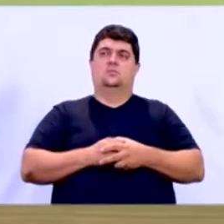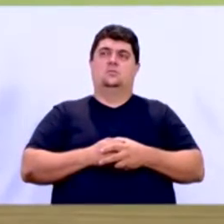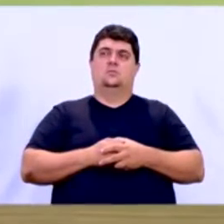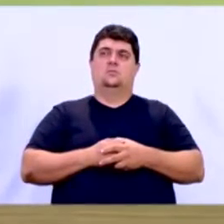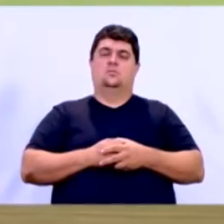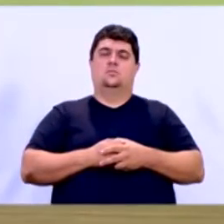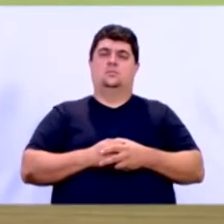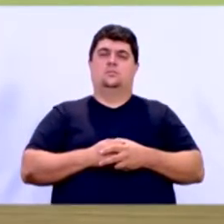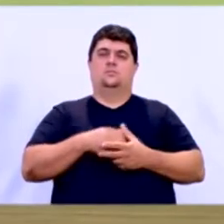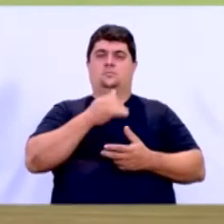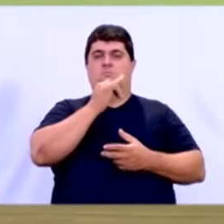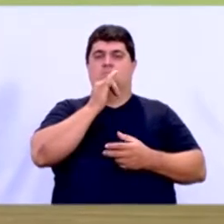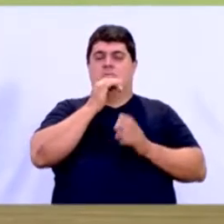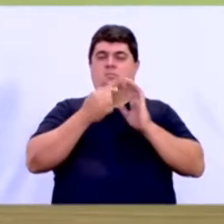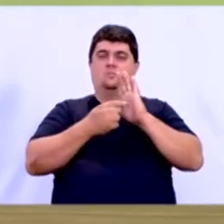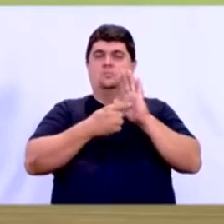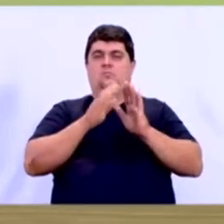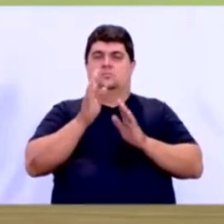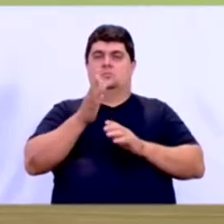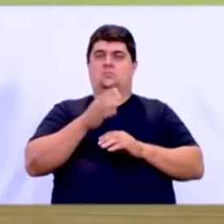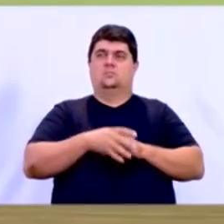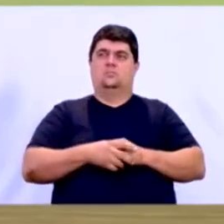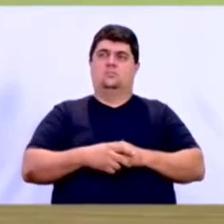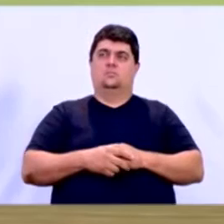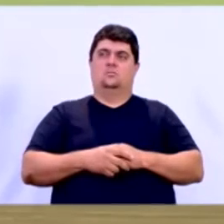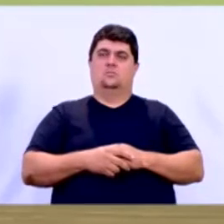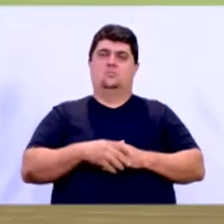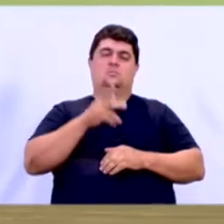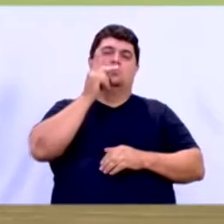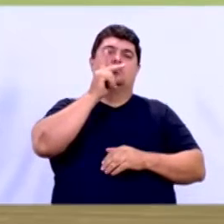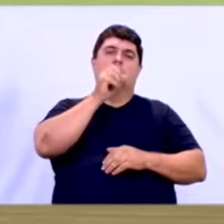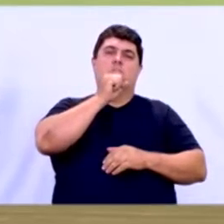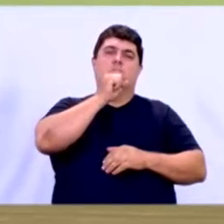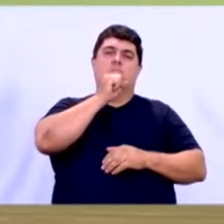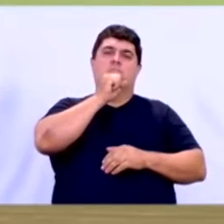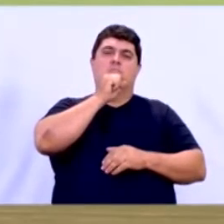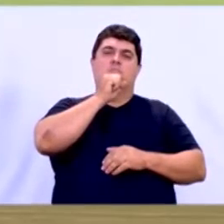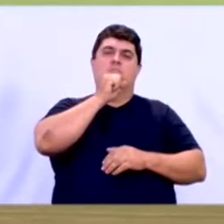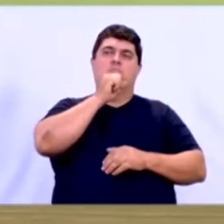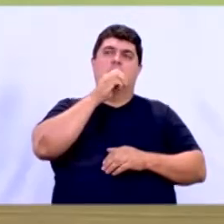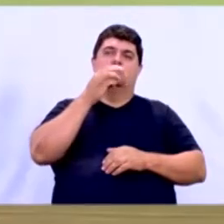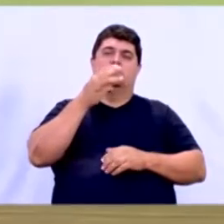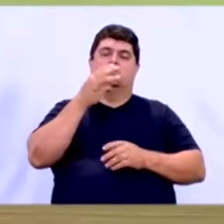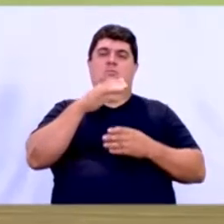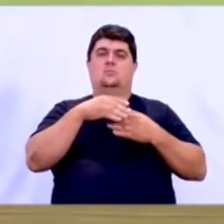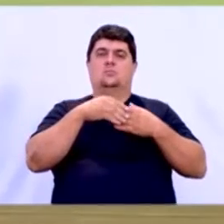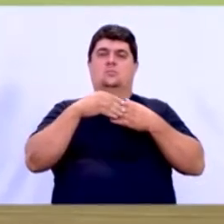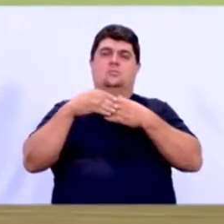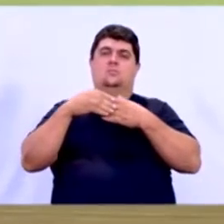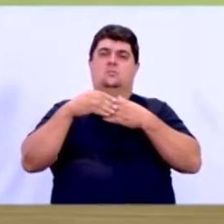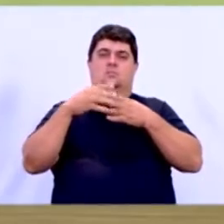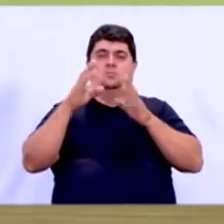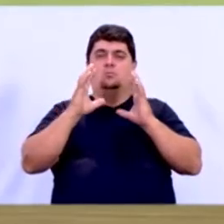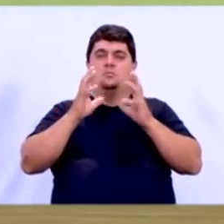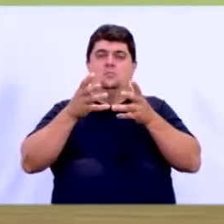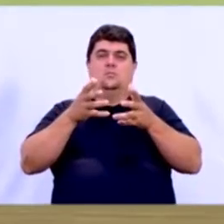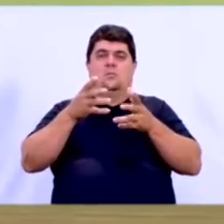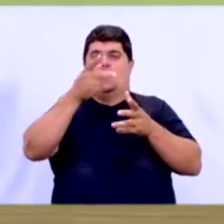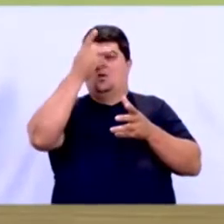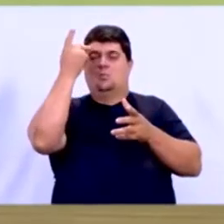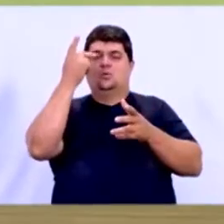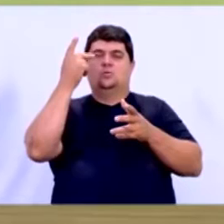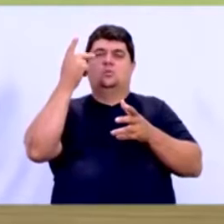aqui. Vamos ver aqui de Porto Velho, a questão do transporte rodoviário, os clientes seriam